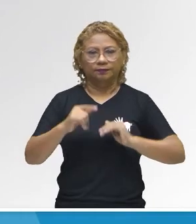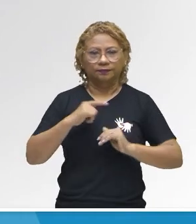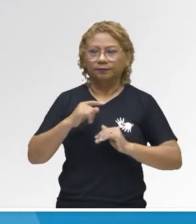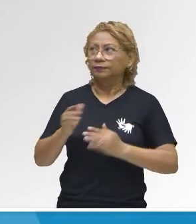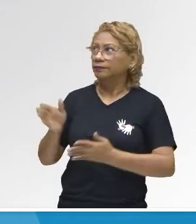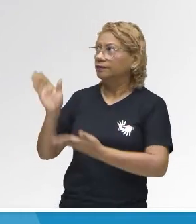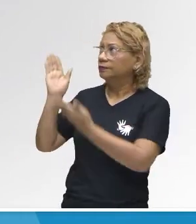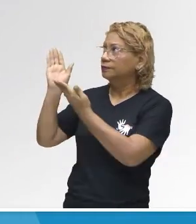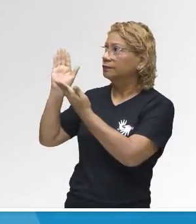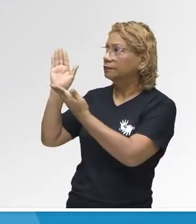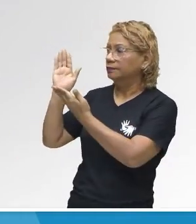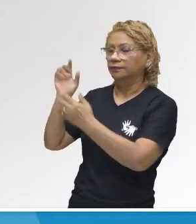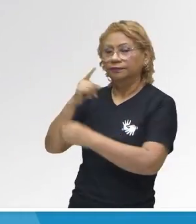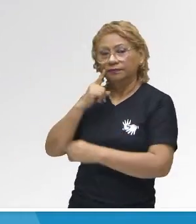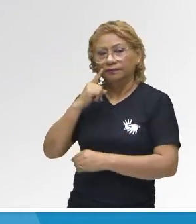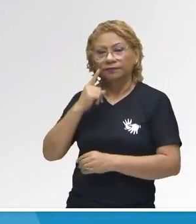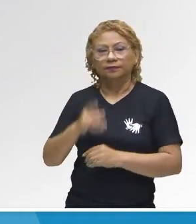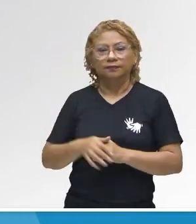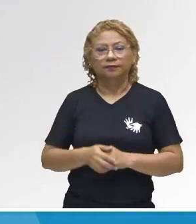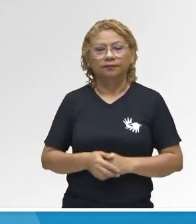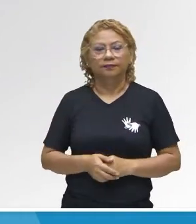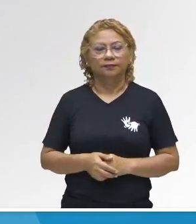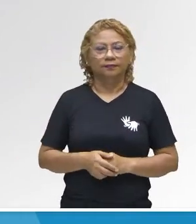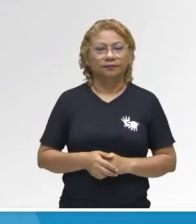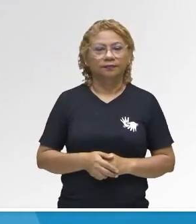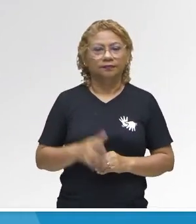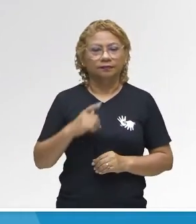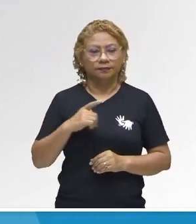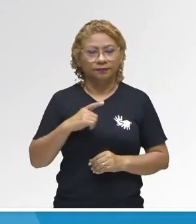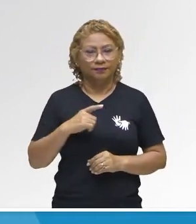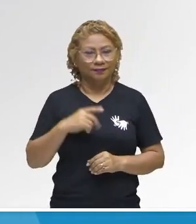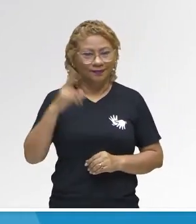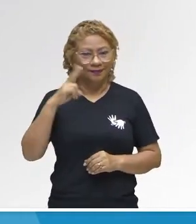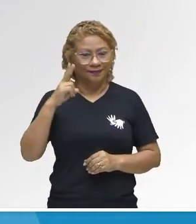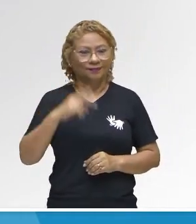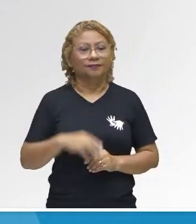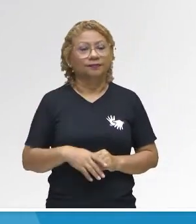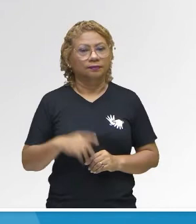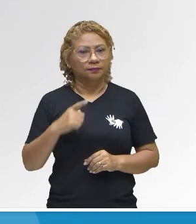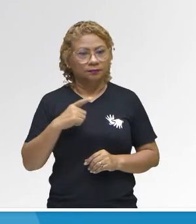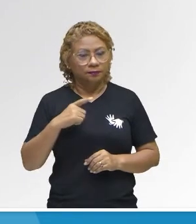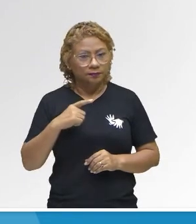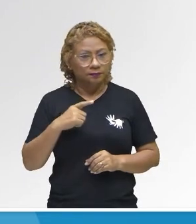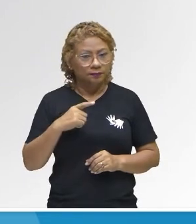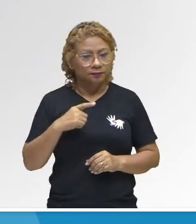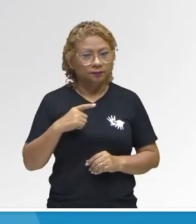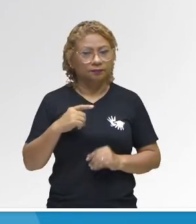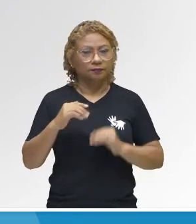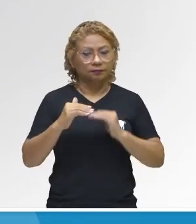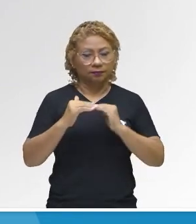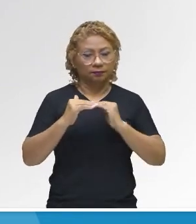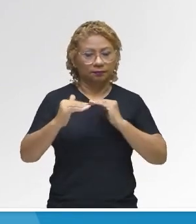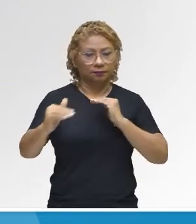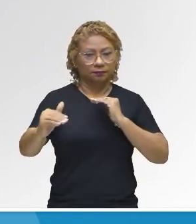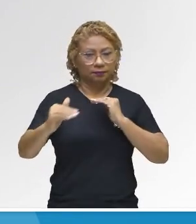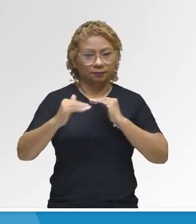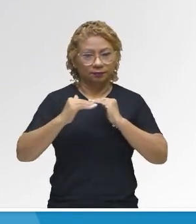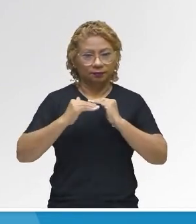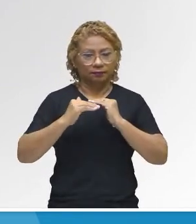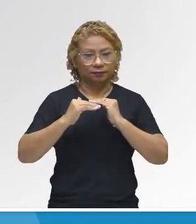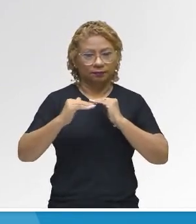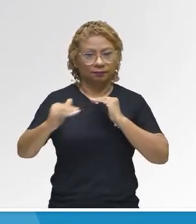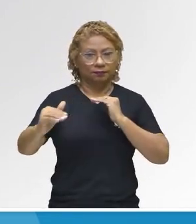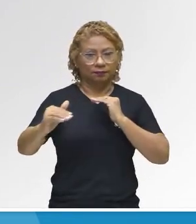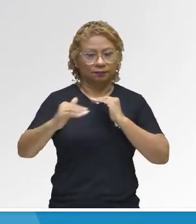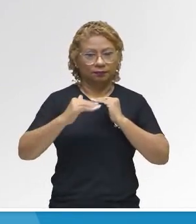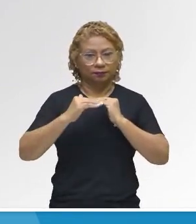mesma representação da definição que ele deu ali. Eu tenho um segmento de reta, o segmento de reta AB, né?